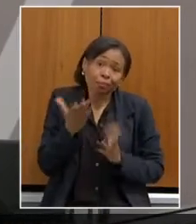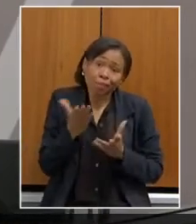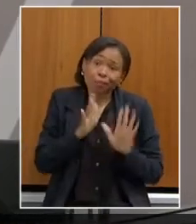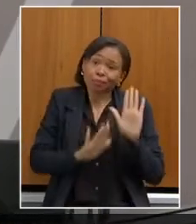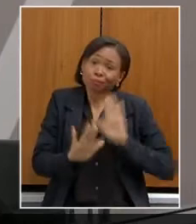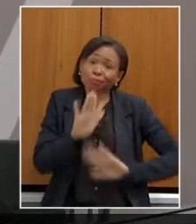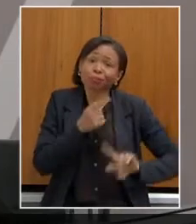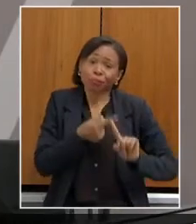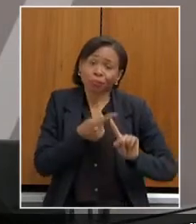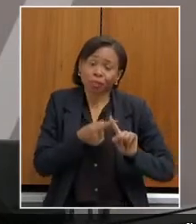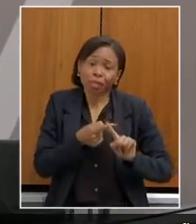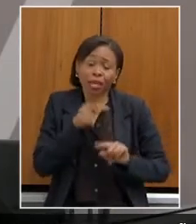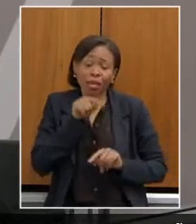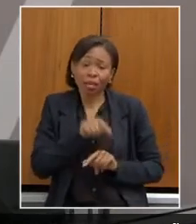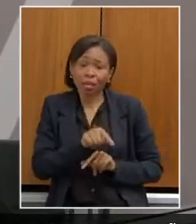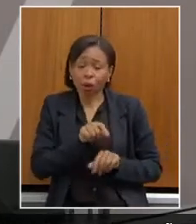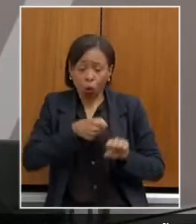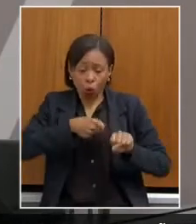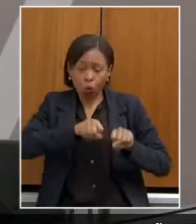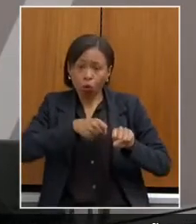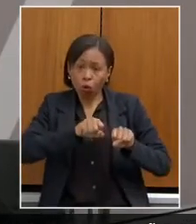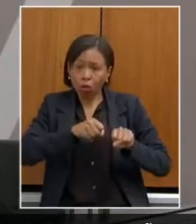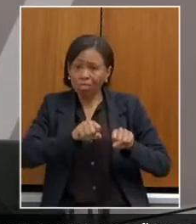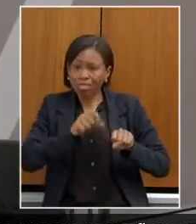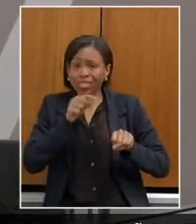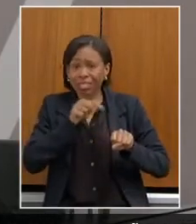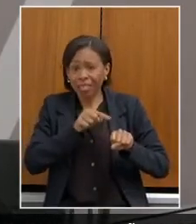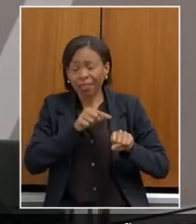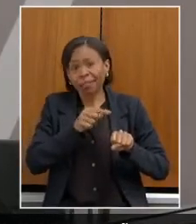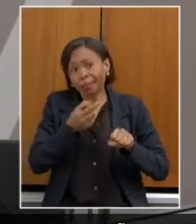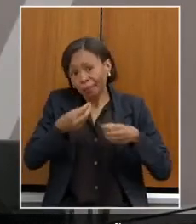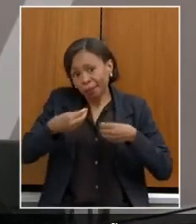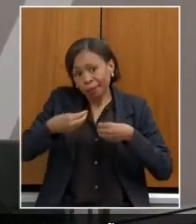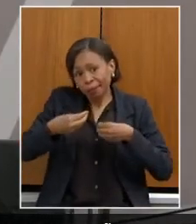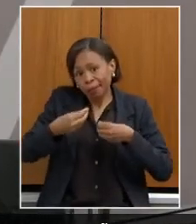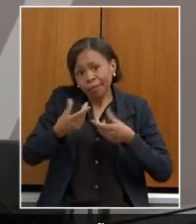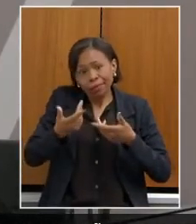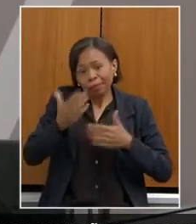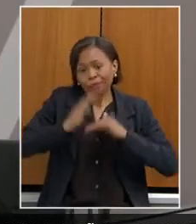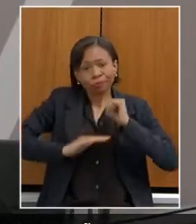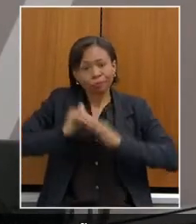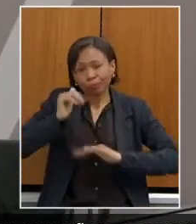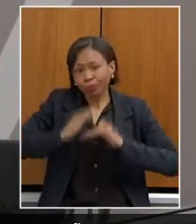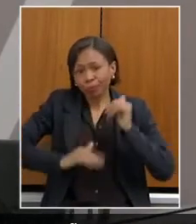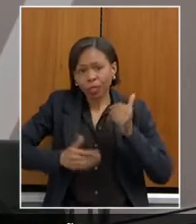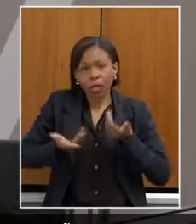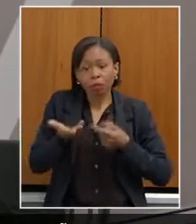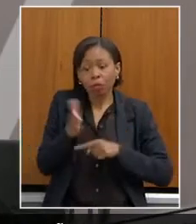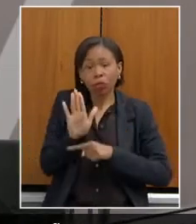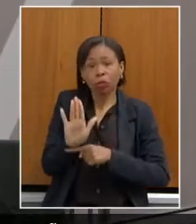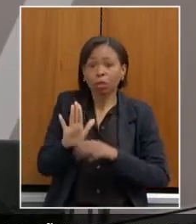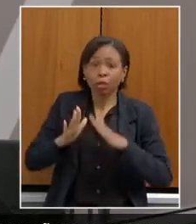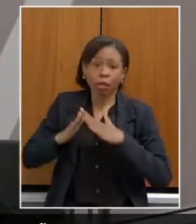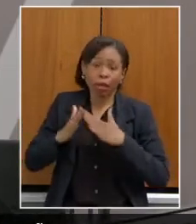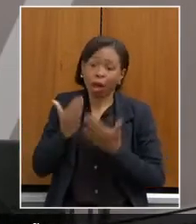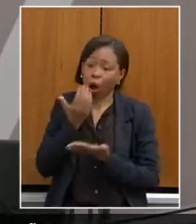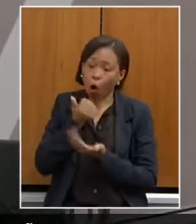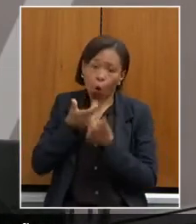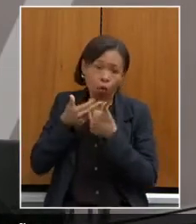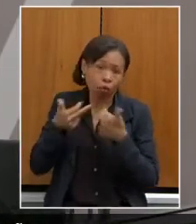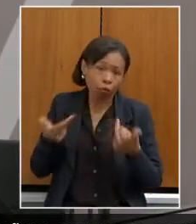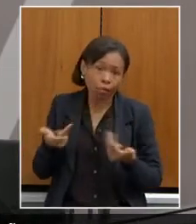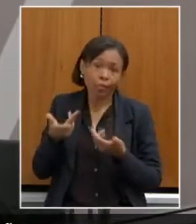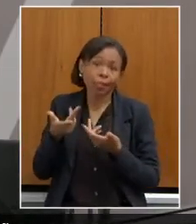alimento para a maioria aqui em Belo Horizonte é toda hora chegando nos prédios os mototaxistas levando